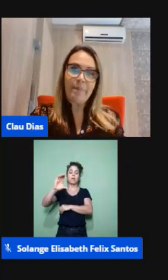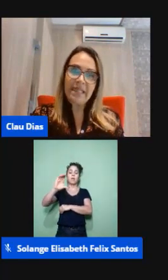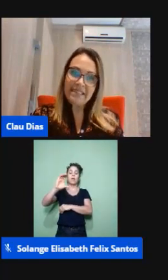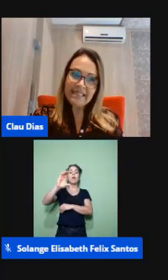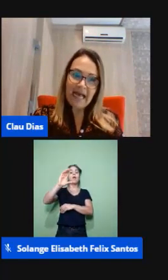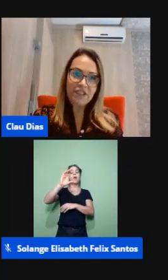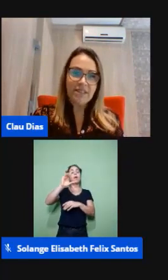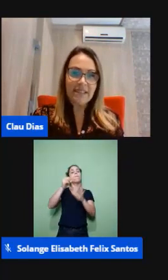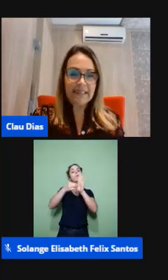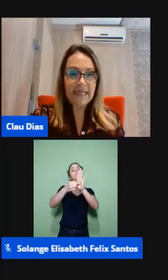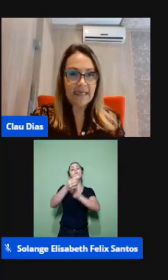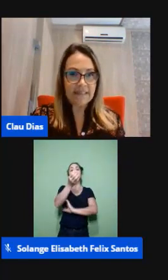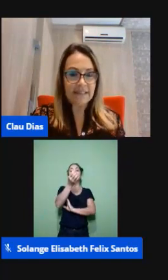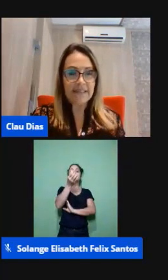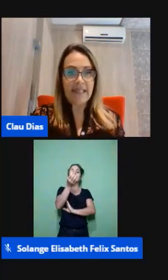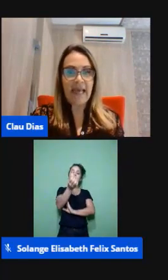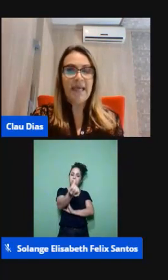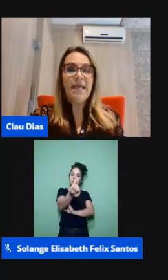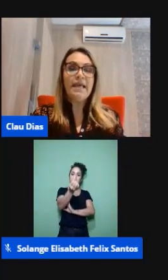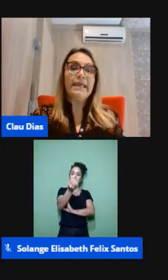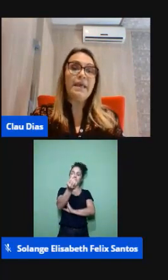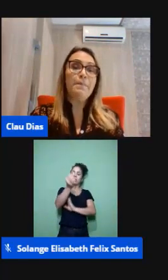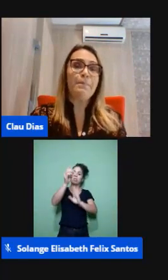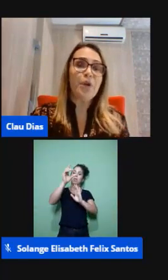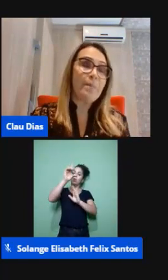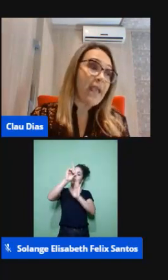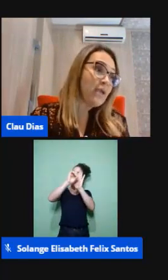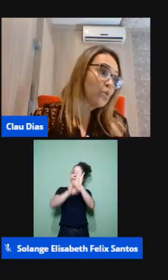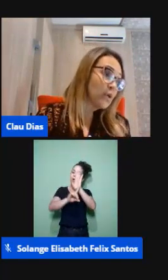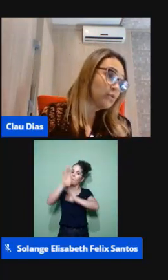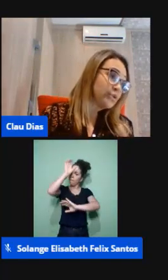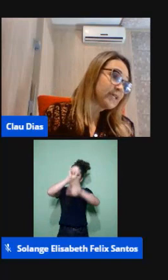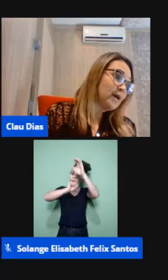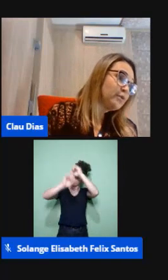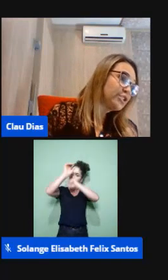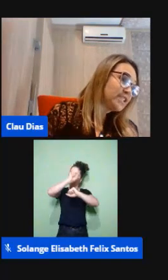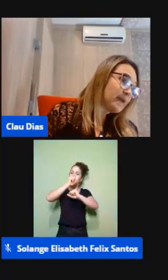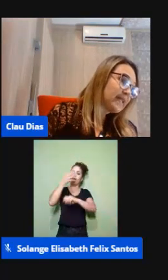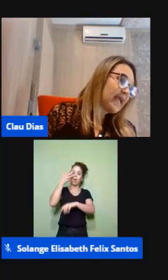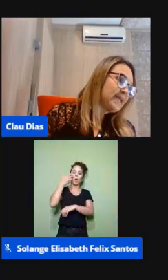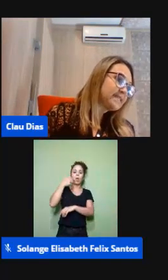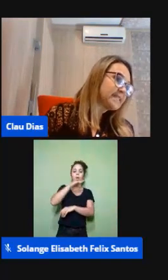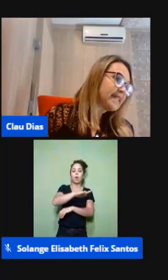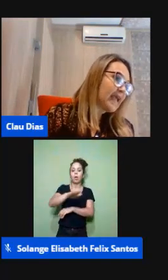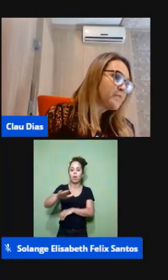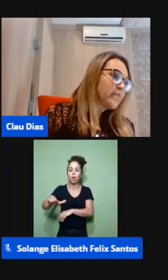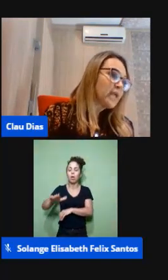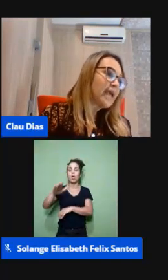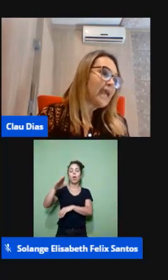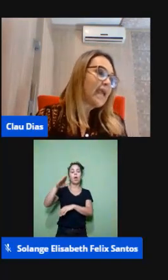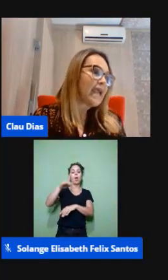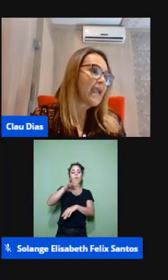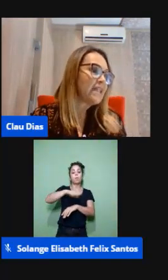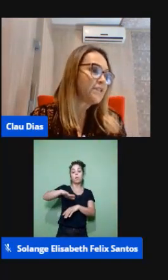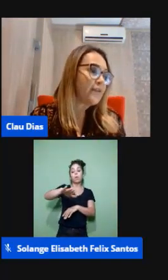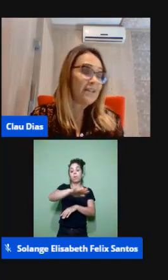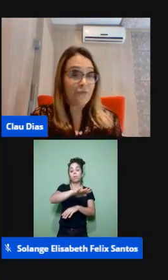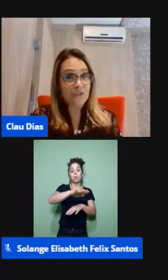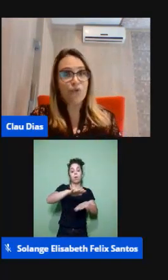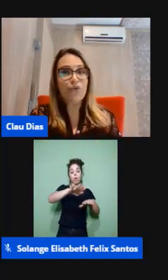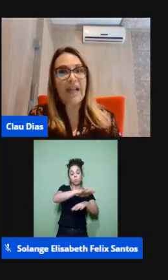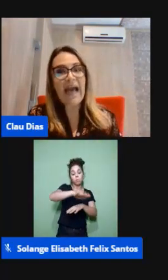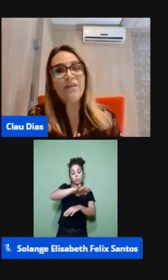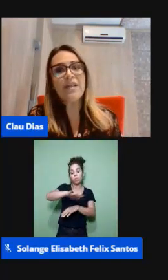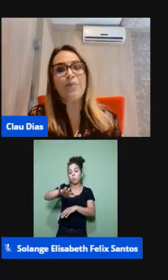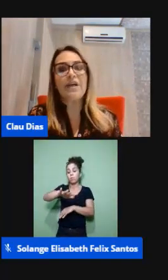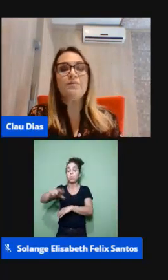direitos de aprendizagem das crianças, né? Que, por meio dos campos de experiências, né? Ele